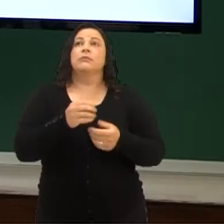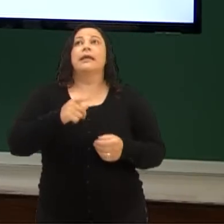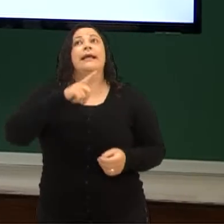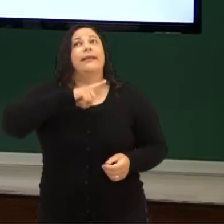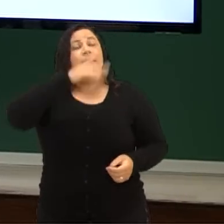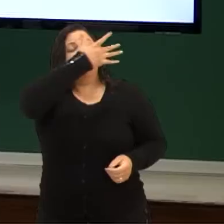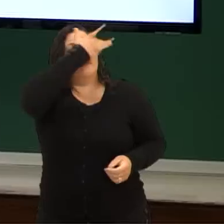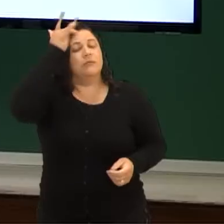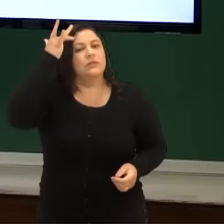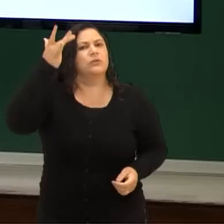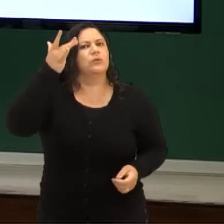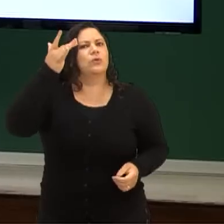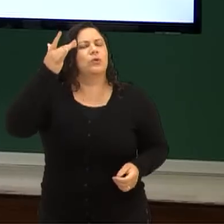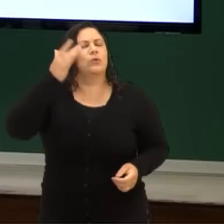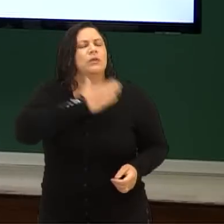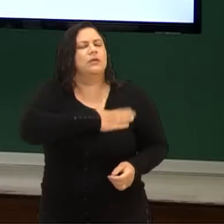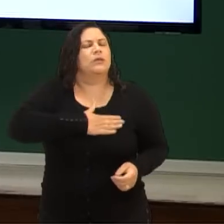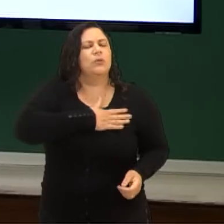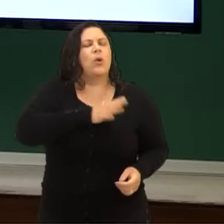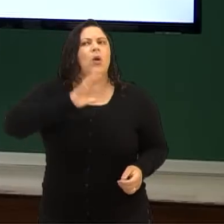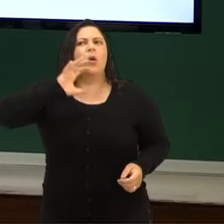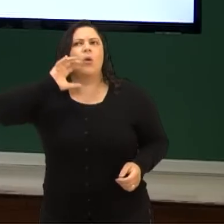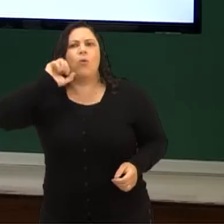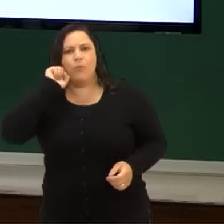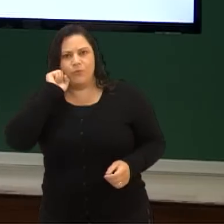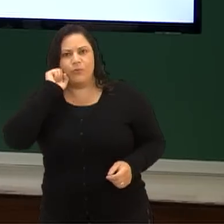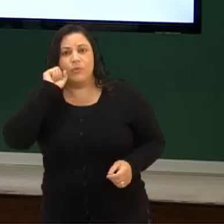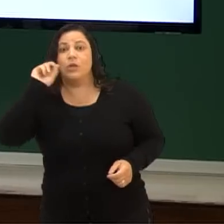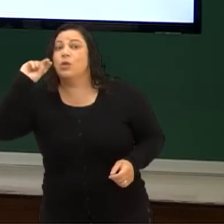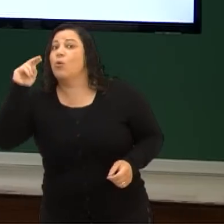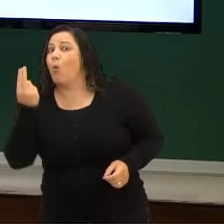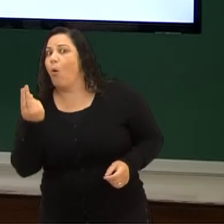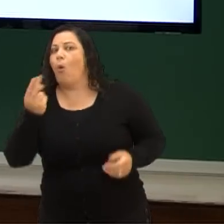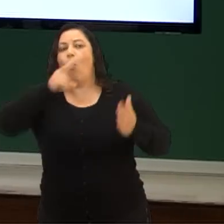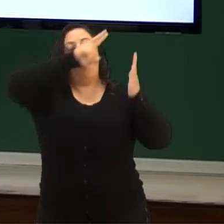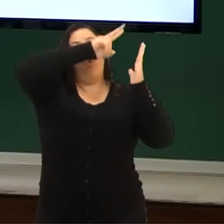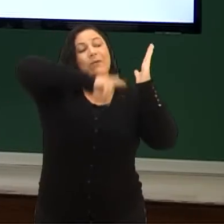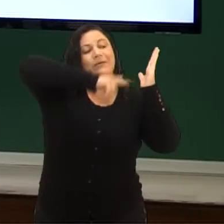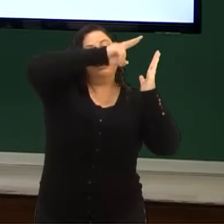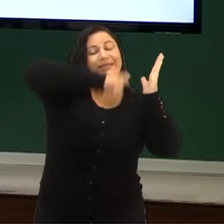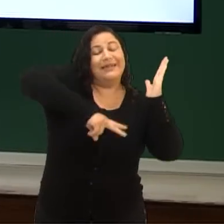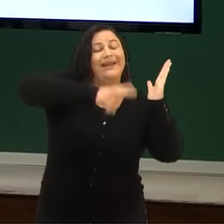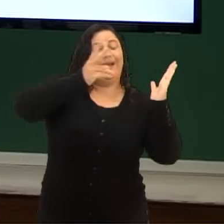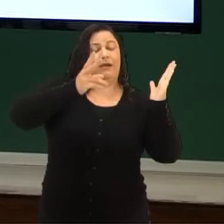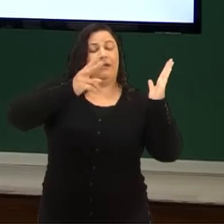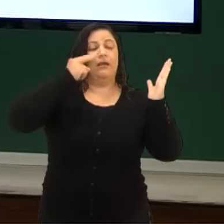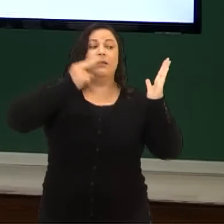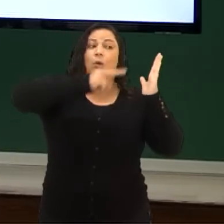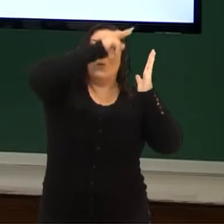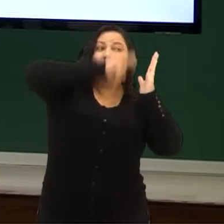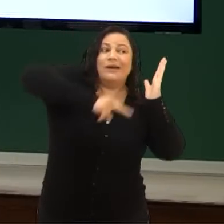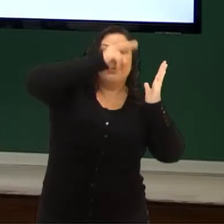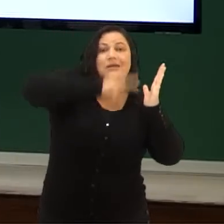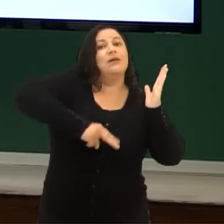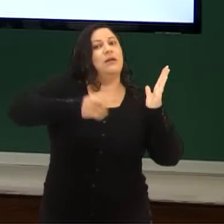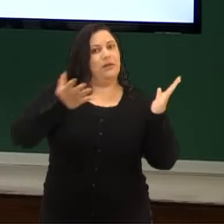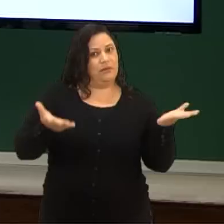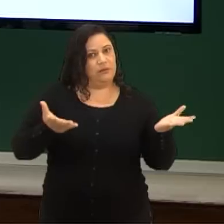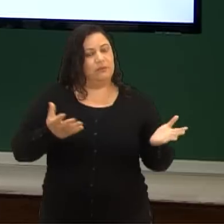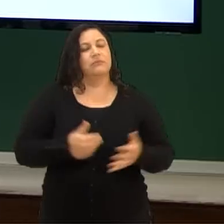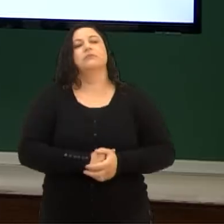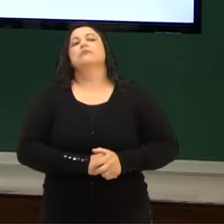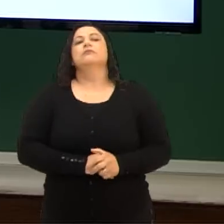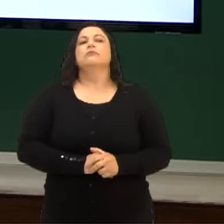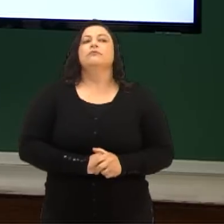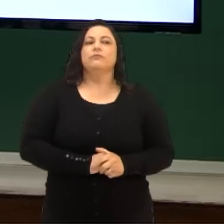gosta de ver e tem gente que gosta de ler. Então, leia se você tem dificuldade, tá bom? Fechou?